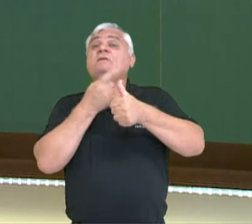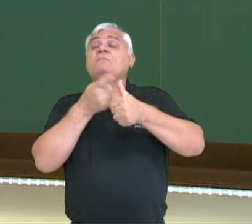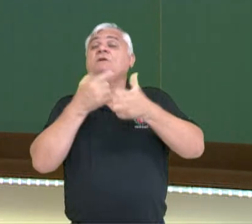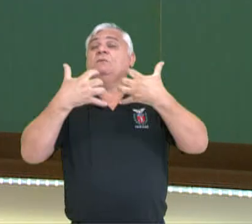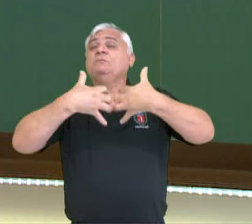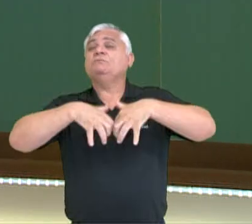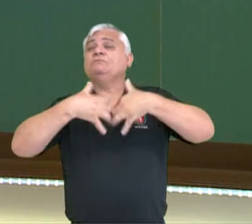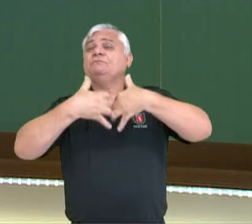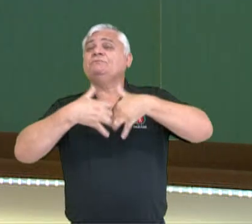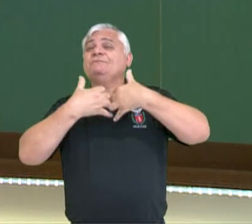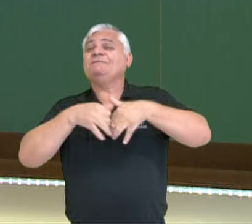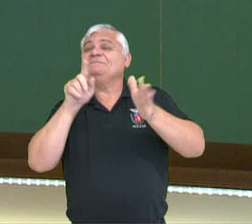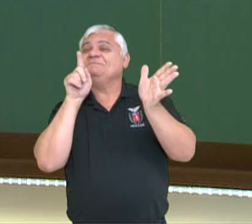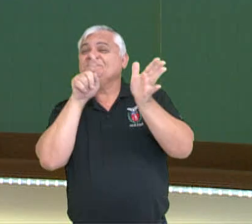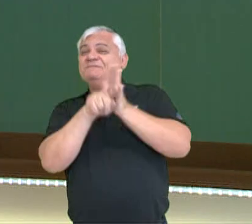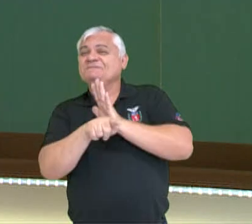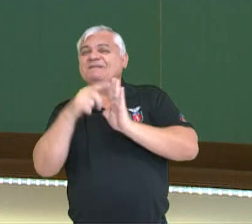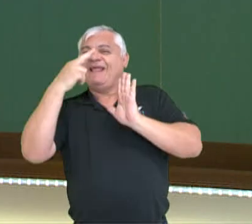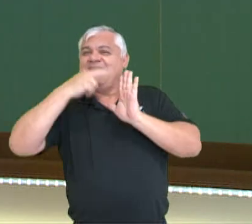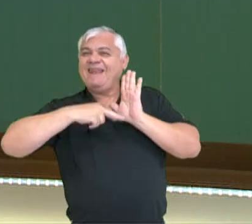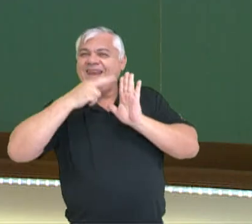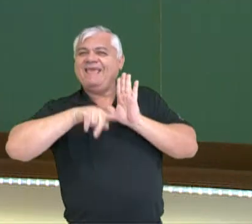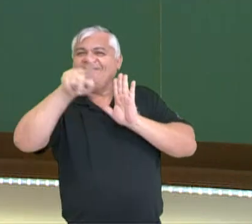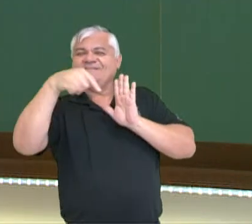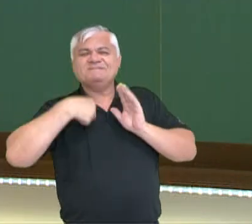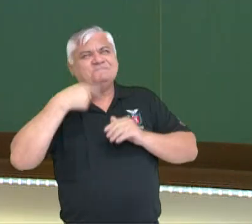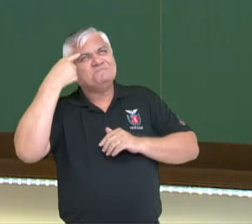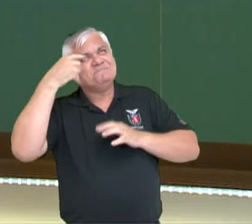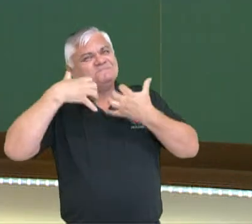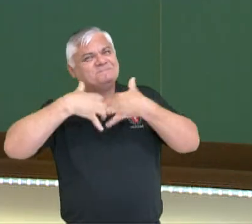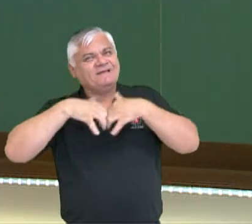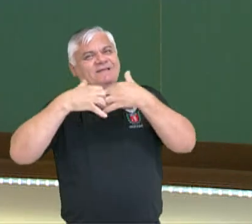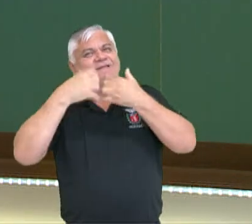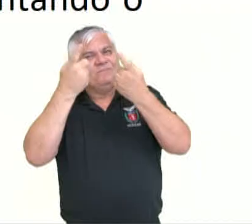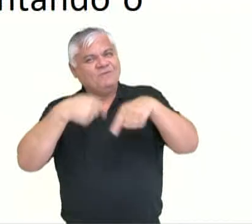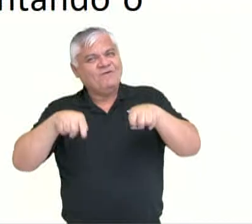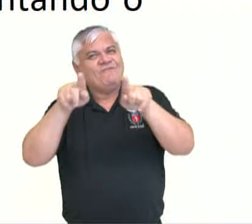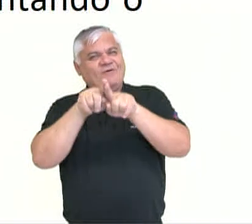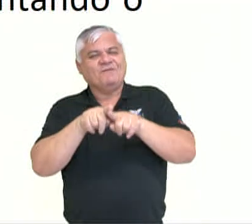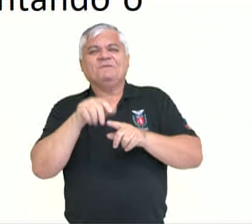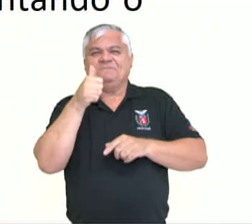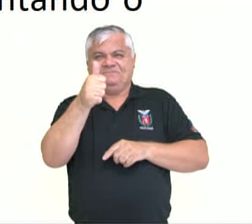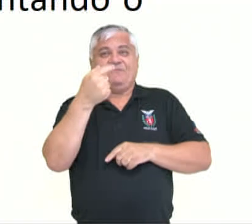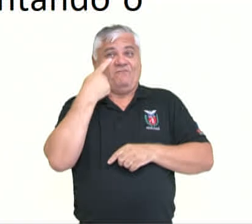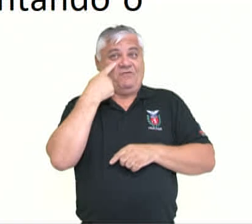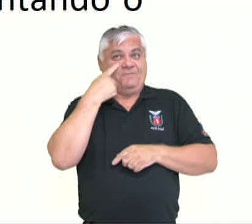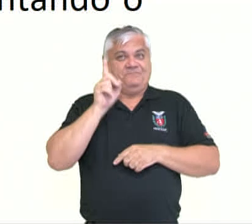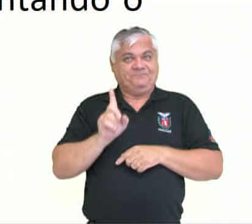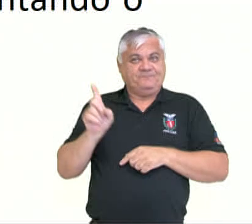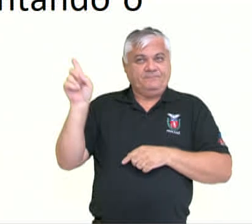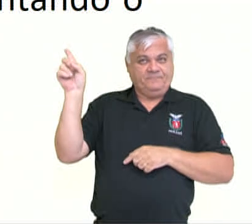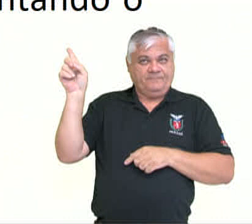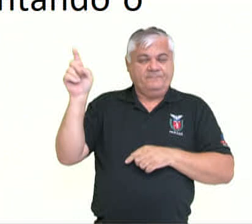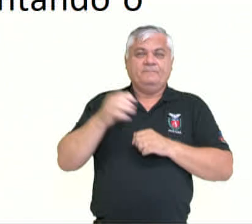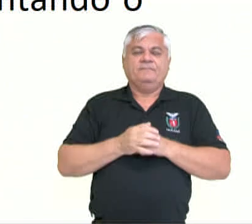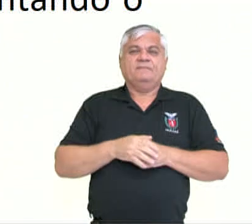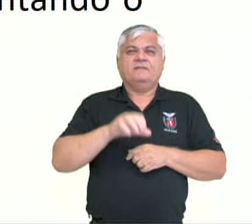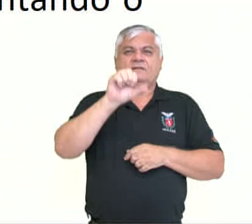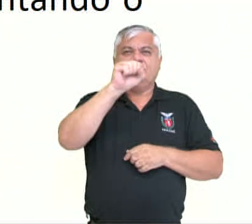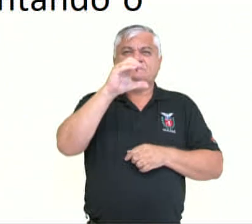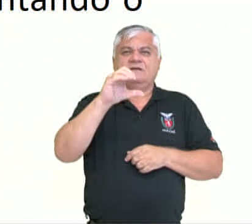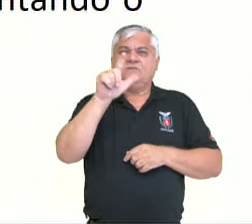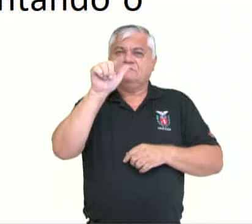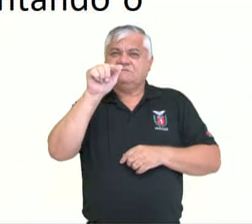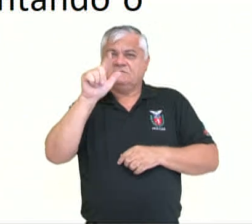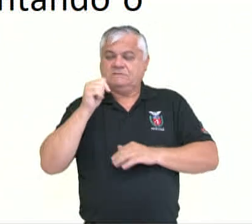dia. Eu vou ler com vocês pensam um pouquinho e daqui a pouquinho a gente volta com a correção. No século XVII, a partir do desenvolvimento